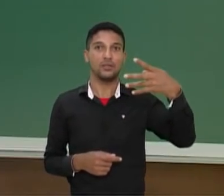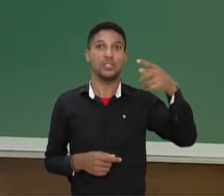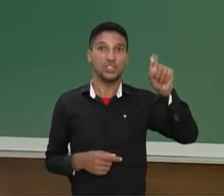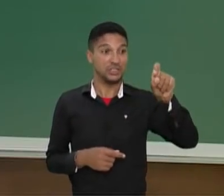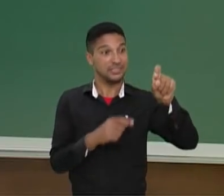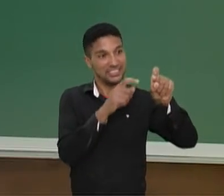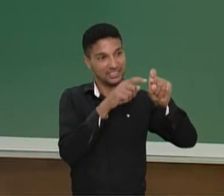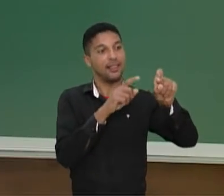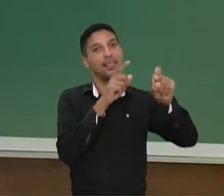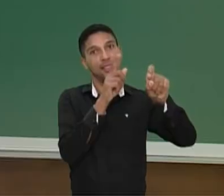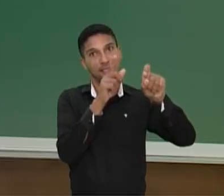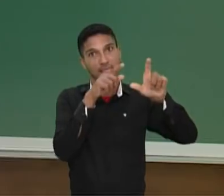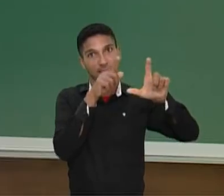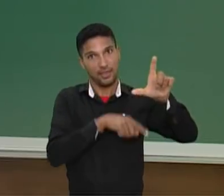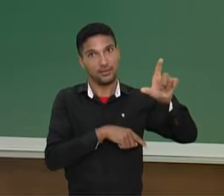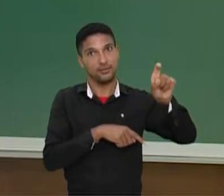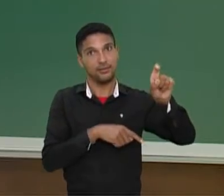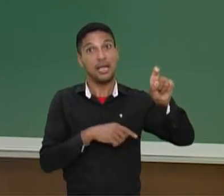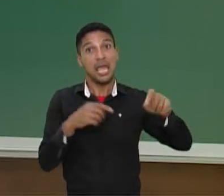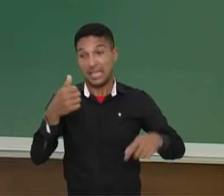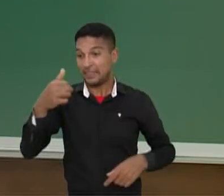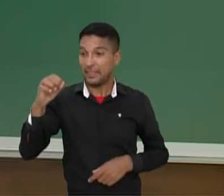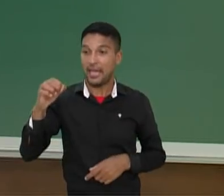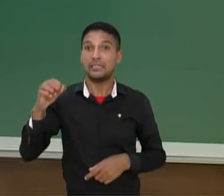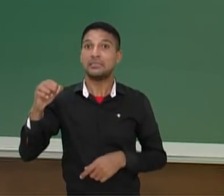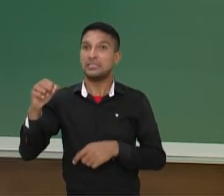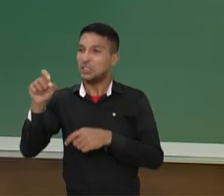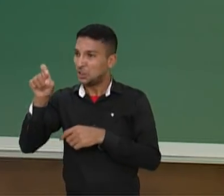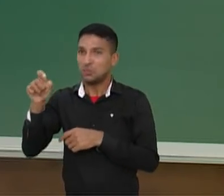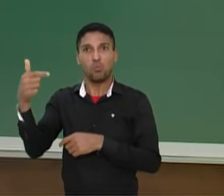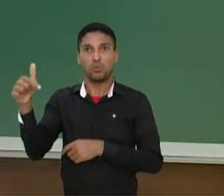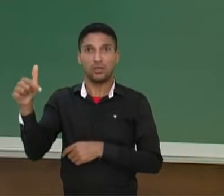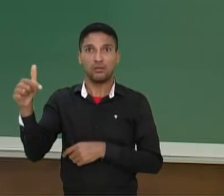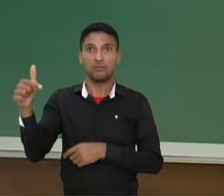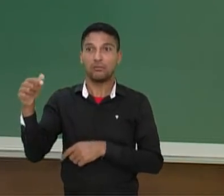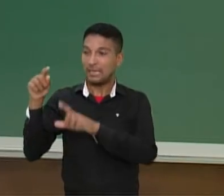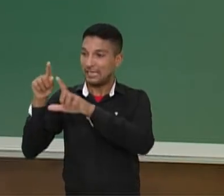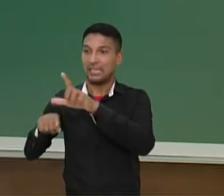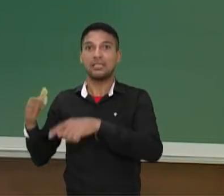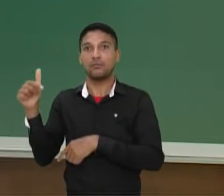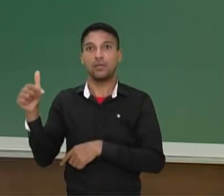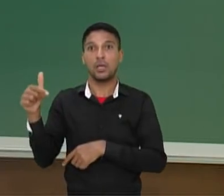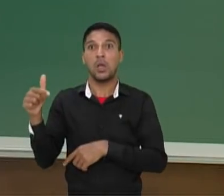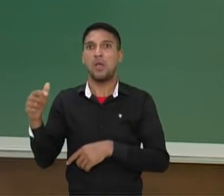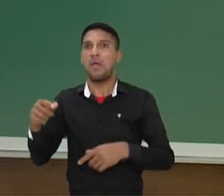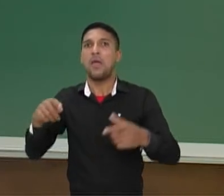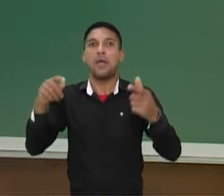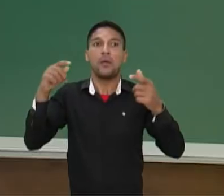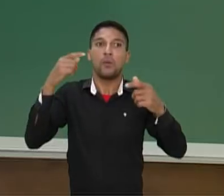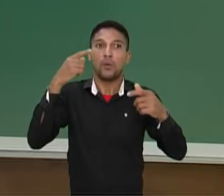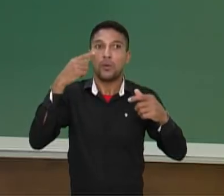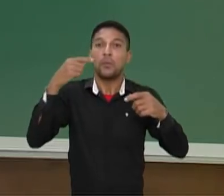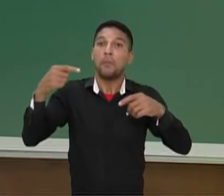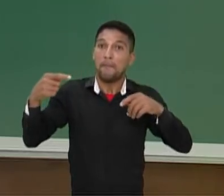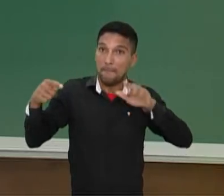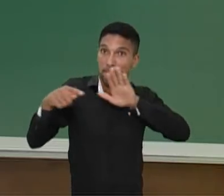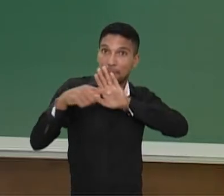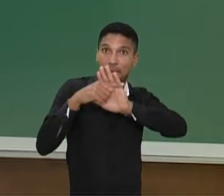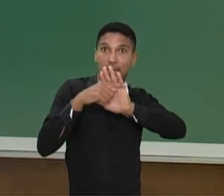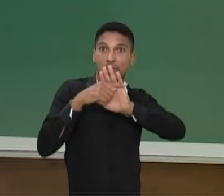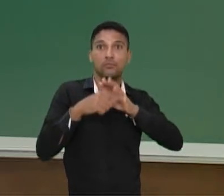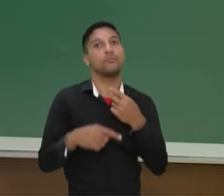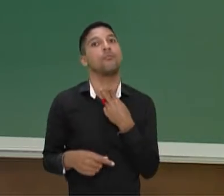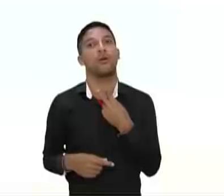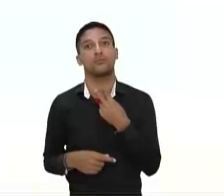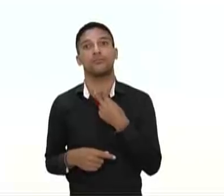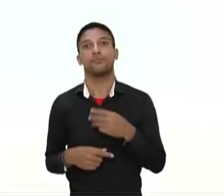letra, número é com número. Não dá para misturar coisas diferentes, ok? Então, agora eu vou te dar mais um tempinho para você calcular a área dessa